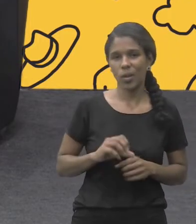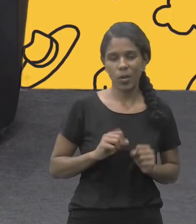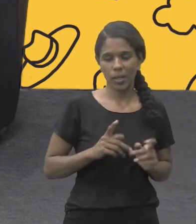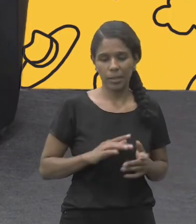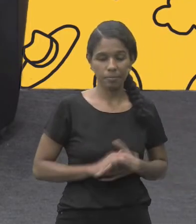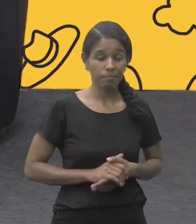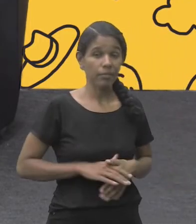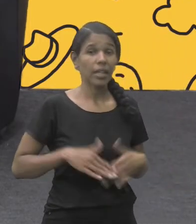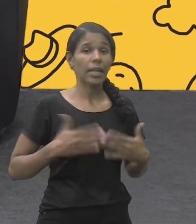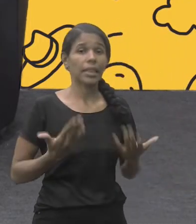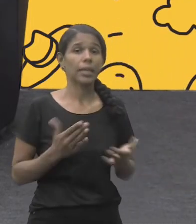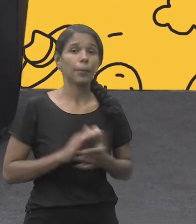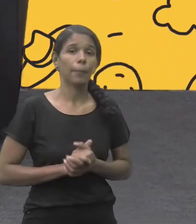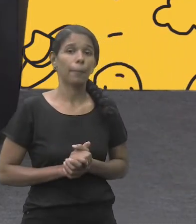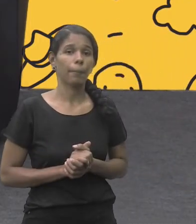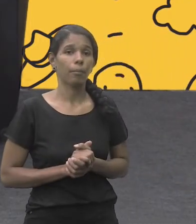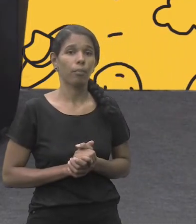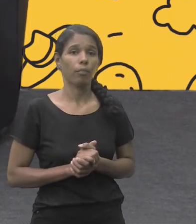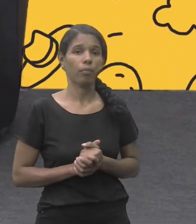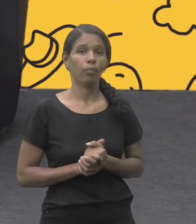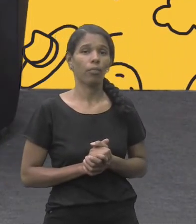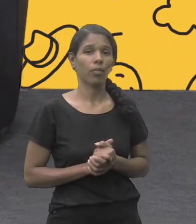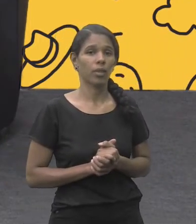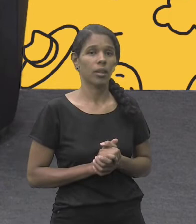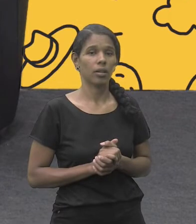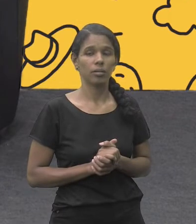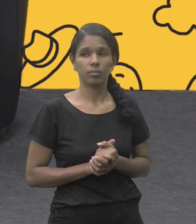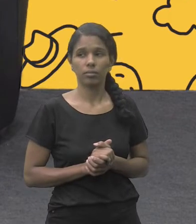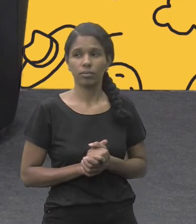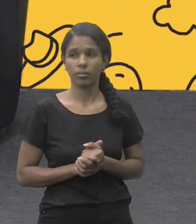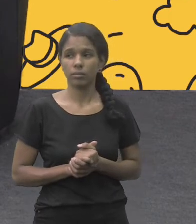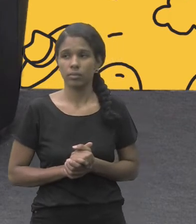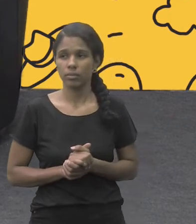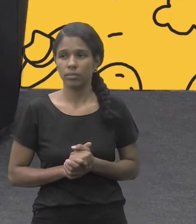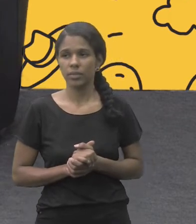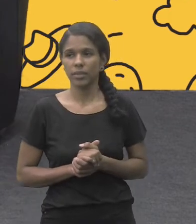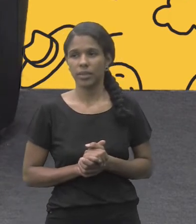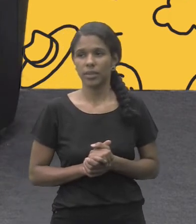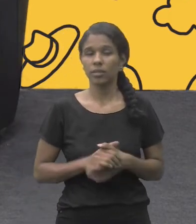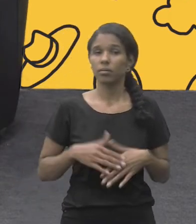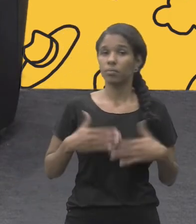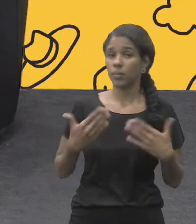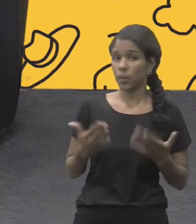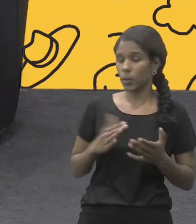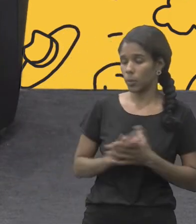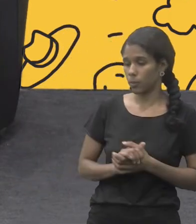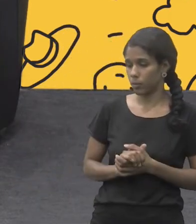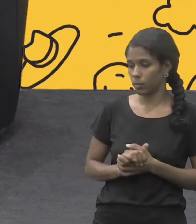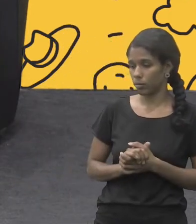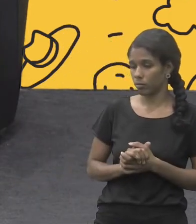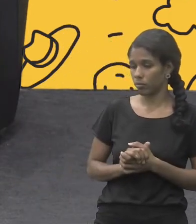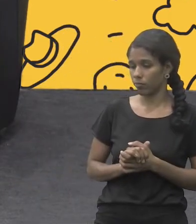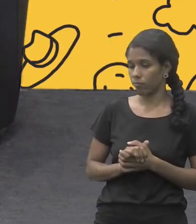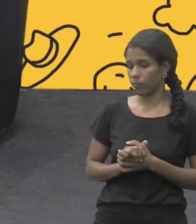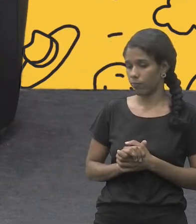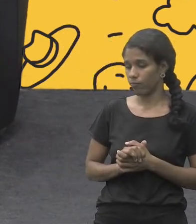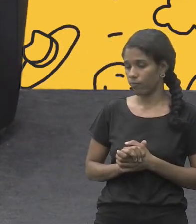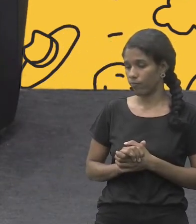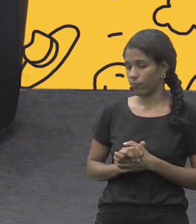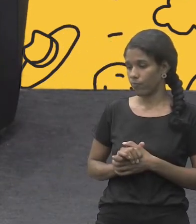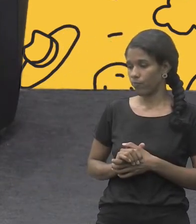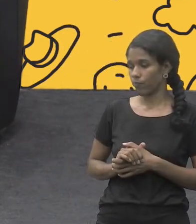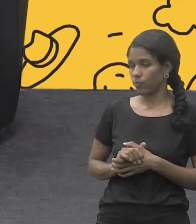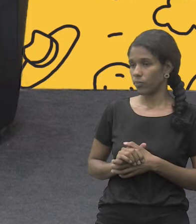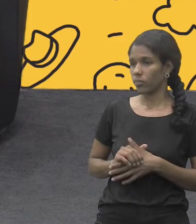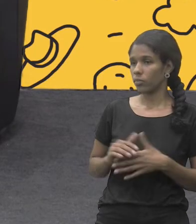Vamos lá. Tem quando problema está... não, você pode perguntar o que você quiser, viu? Quando está acontecendo algum evento, como